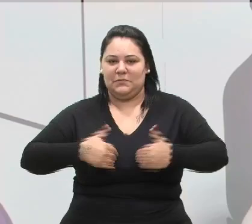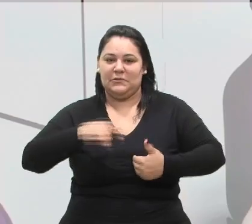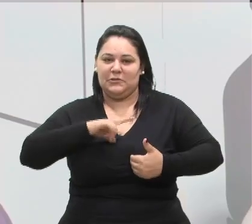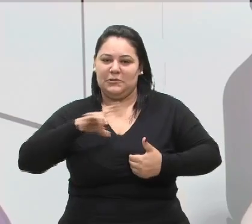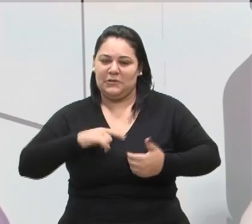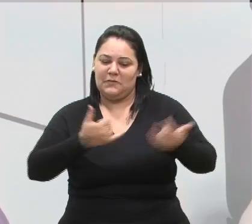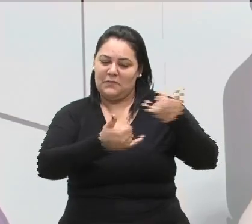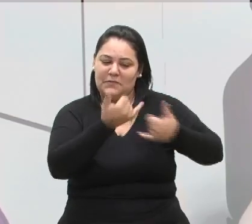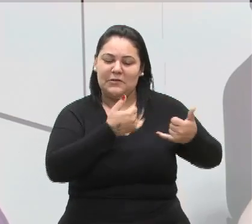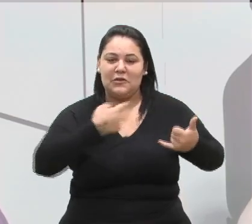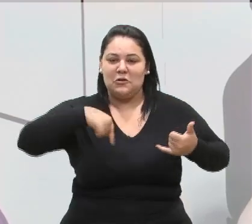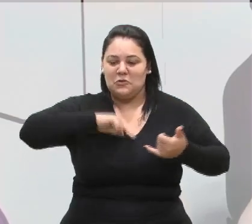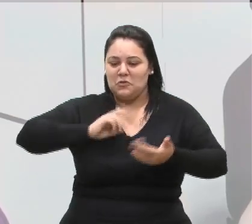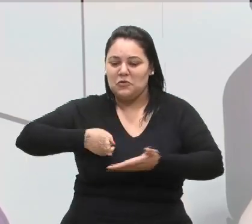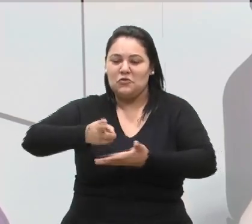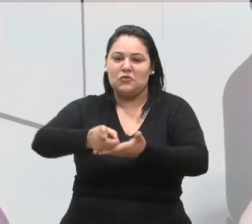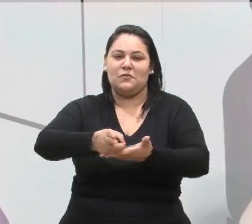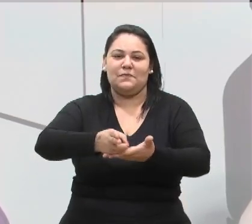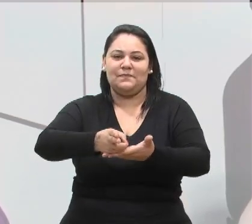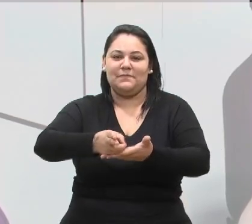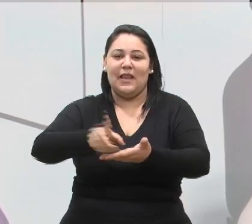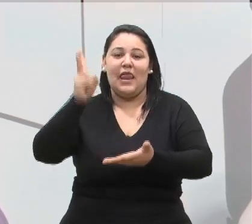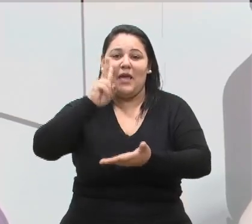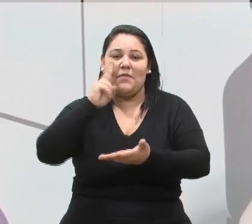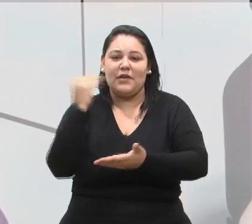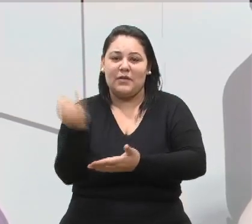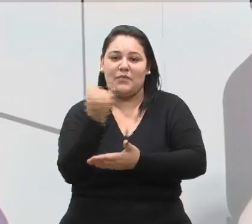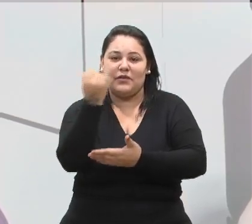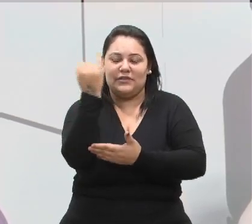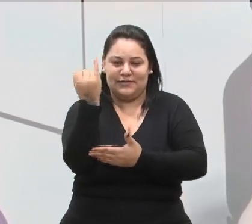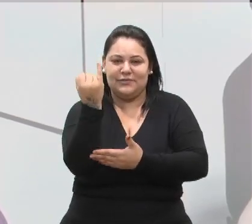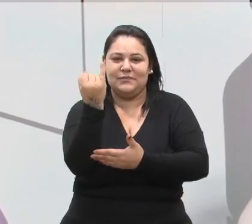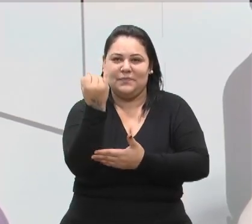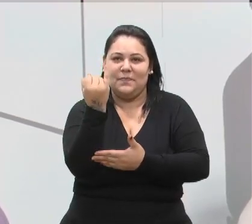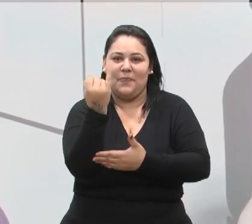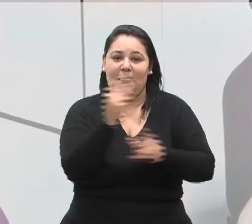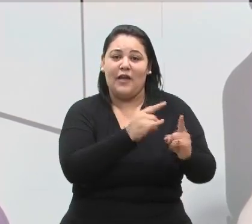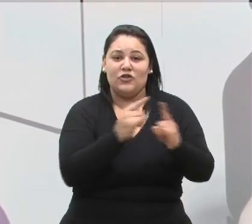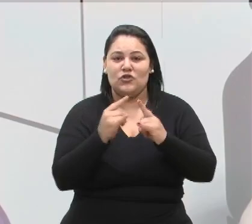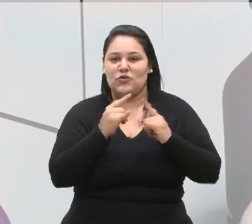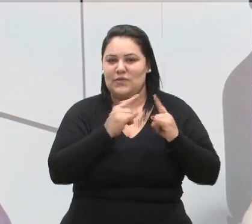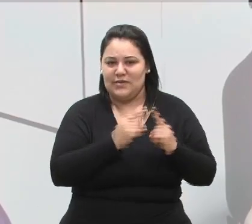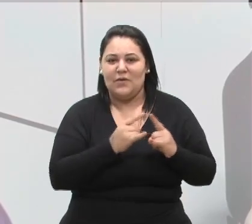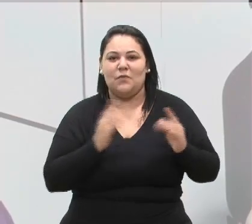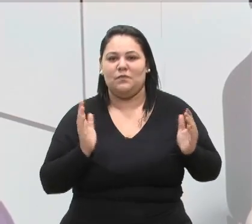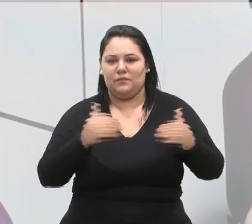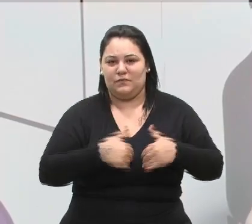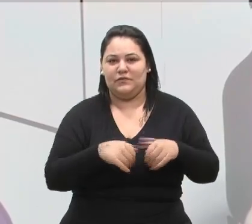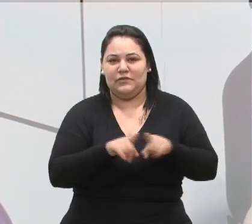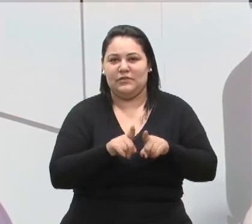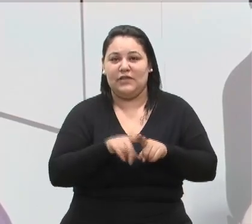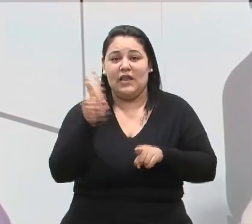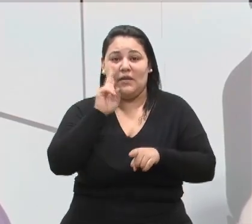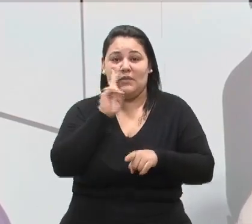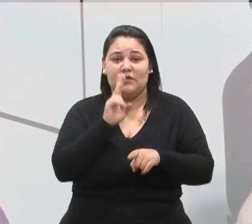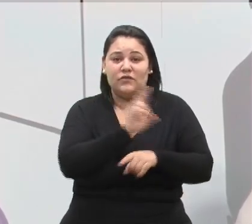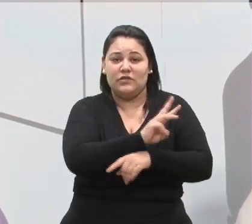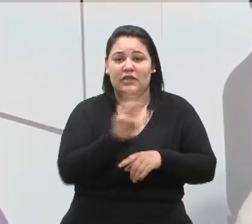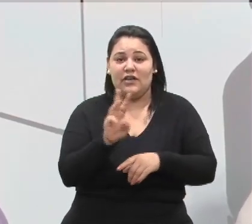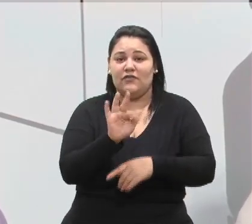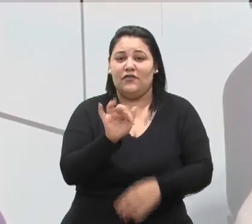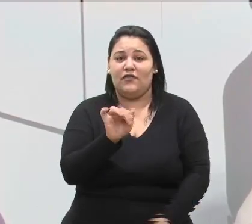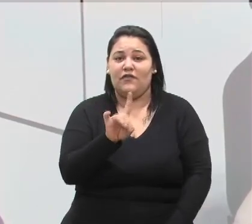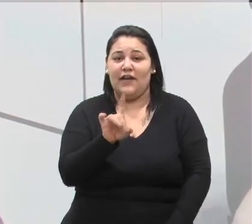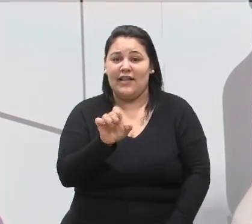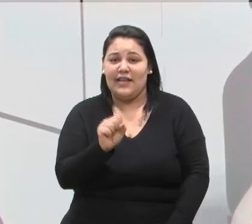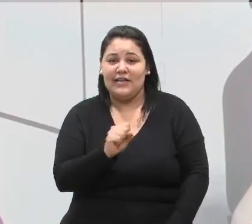então, muito forte, batendo na importância da CIPTEA e lembrando que, através do site da FADERS, você pode fazer, mas se tiver